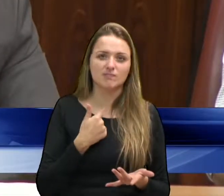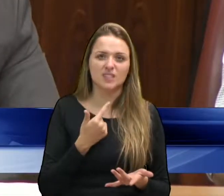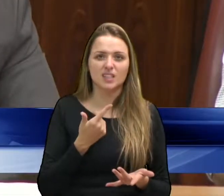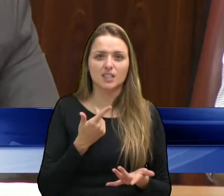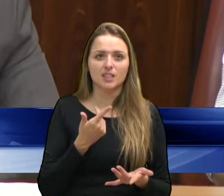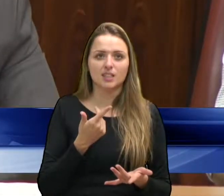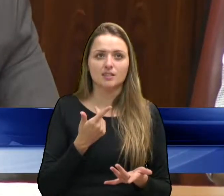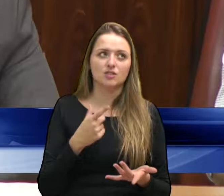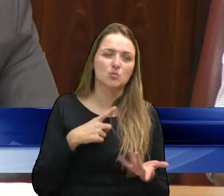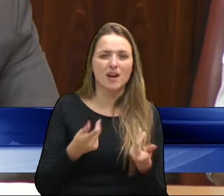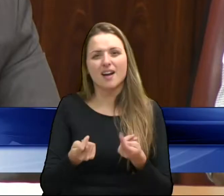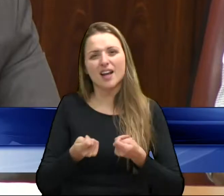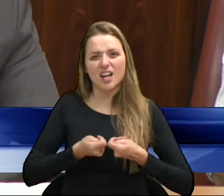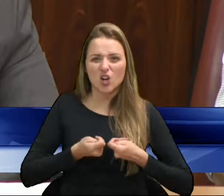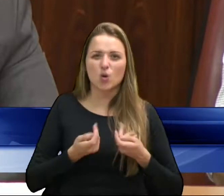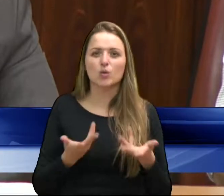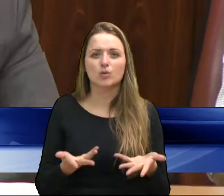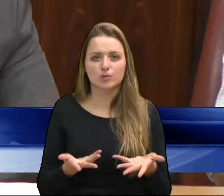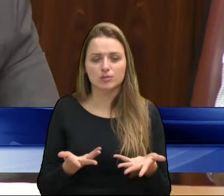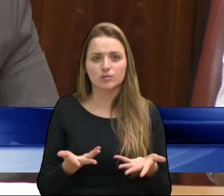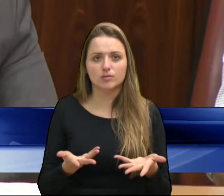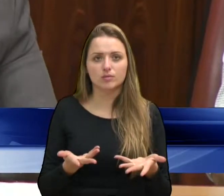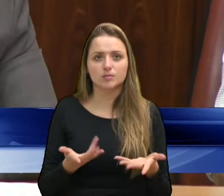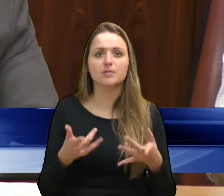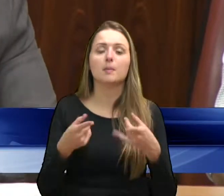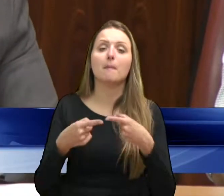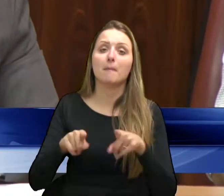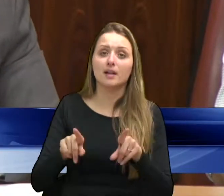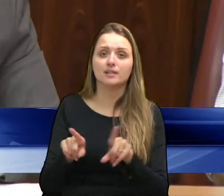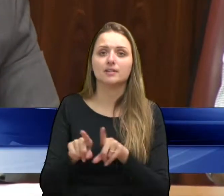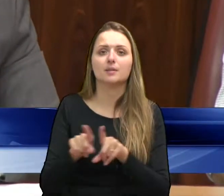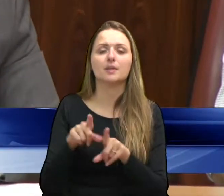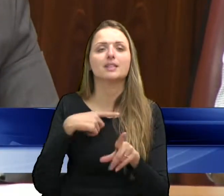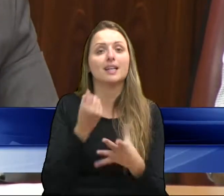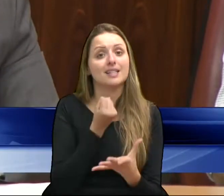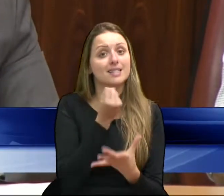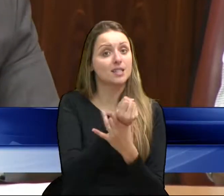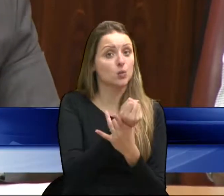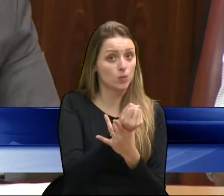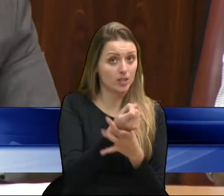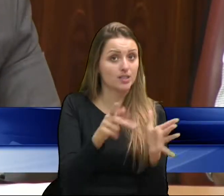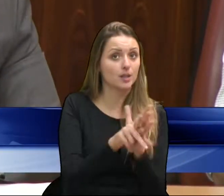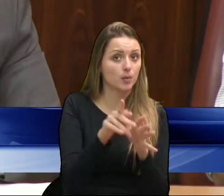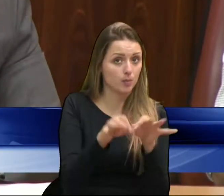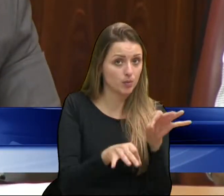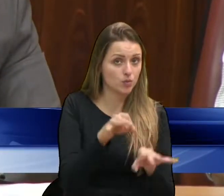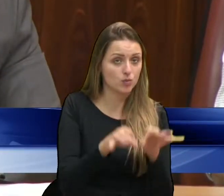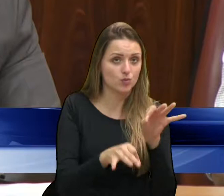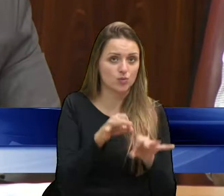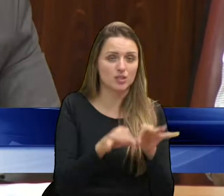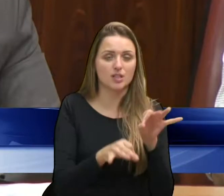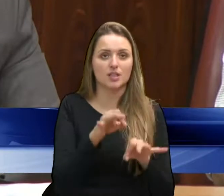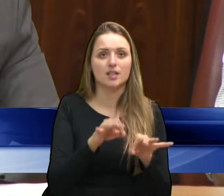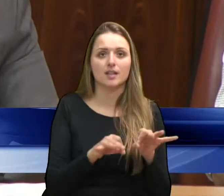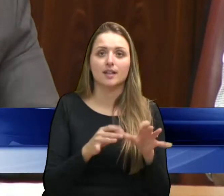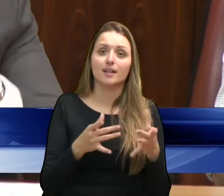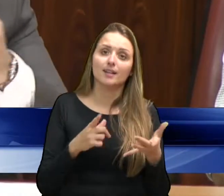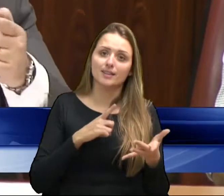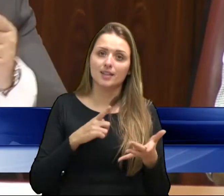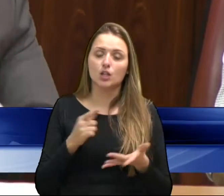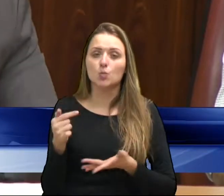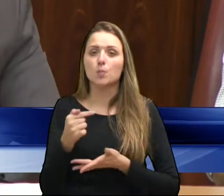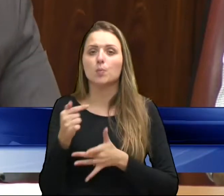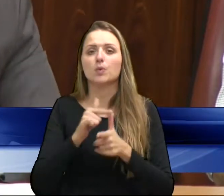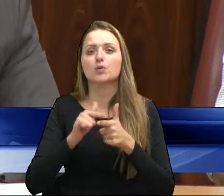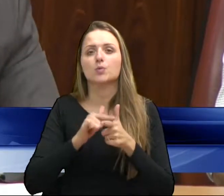isonômico, e ele também traz a segurança jurídica numa iminência de problema